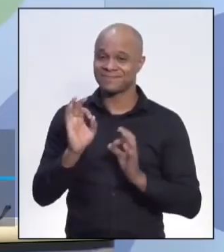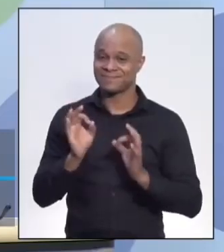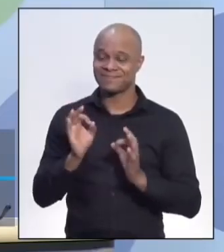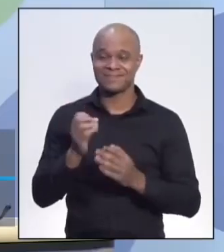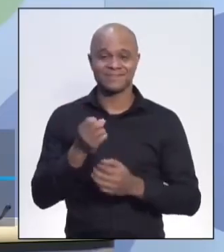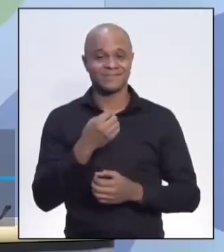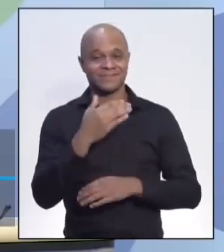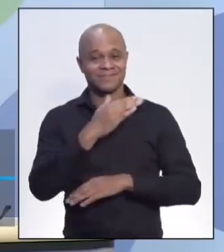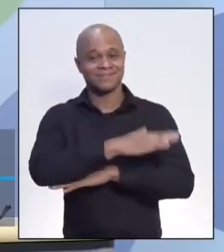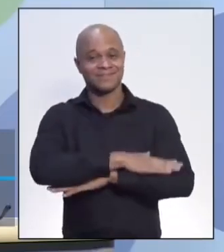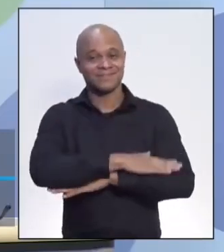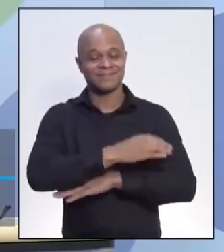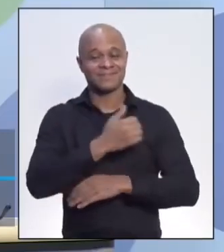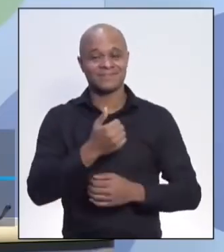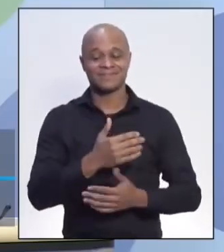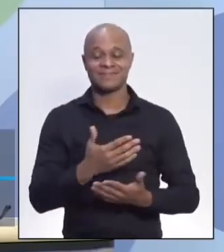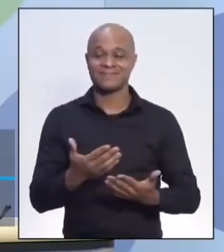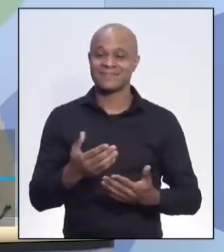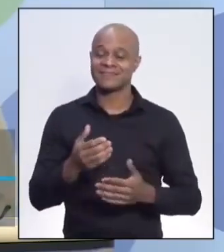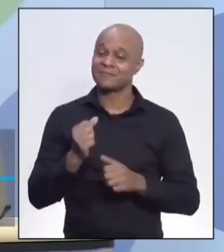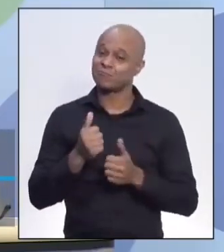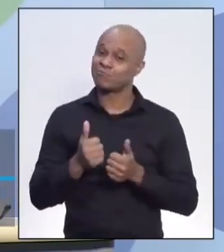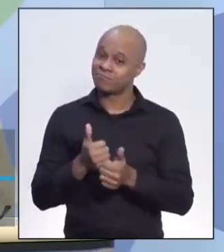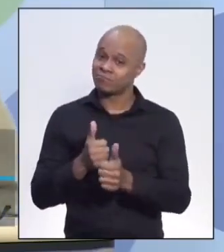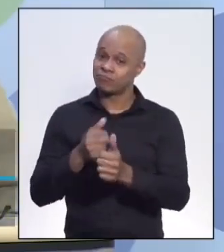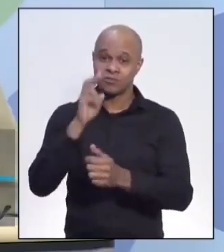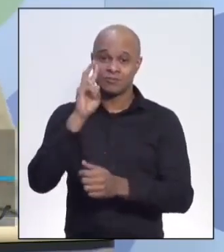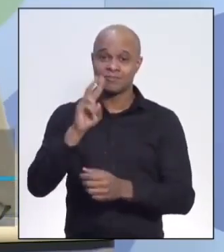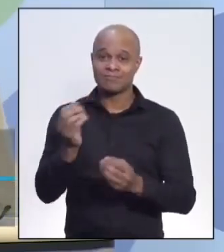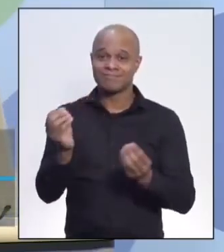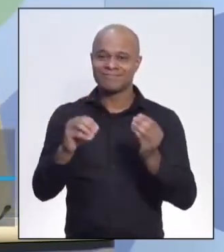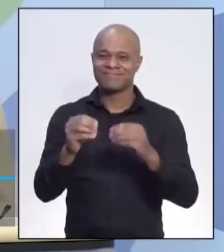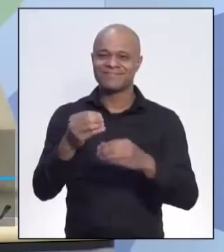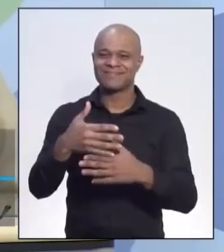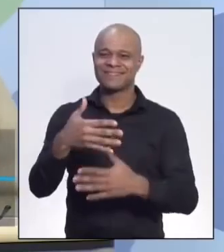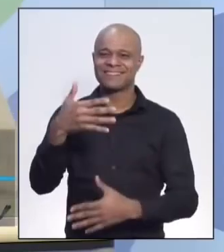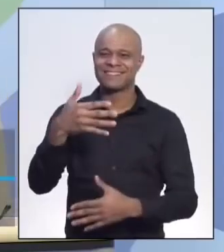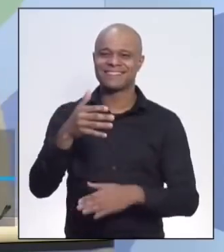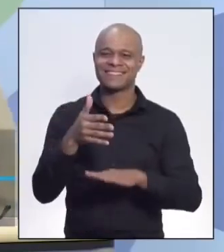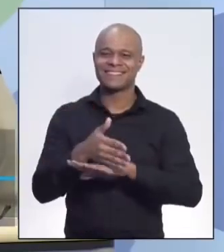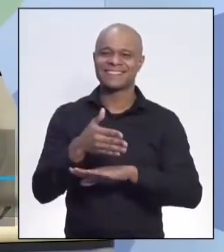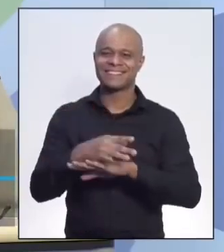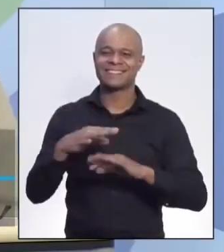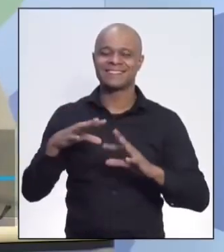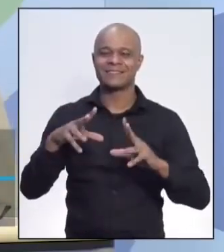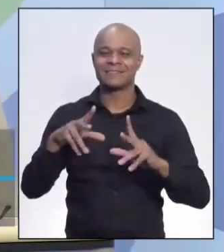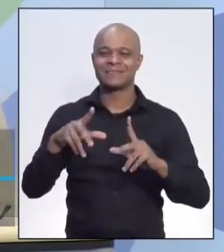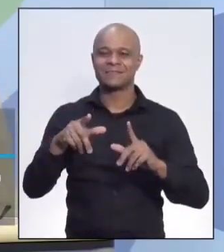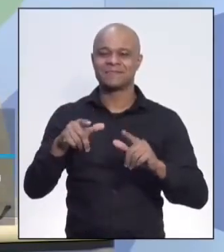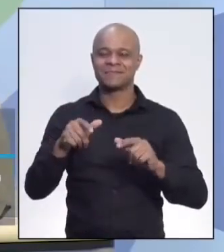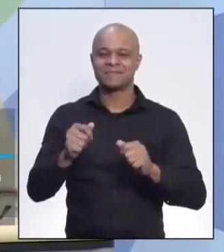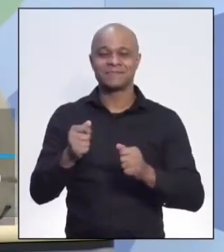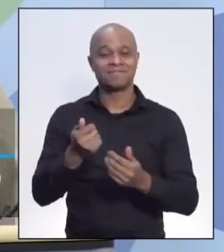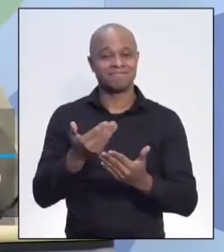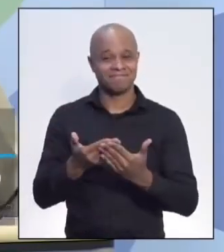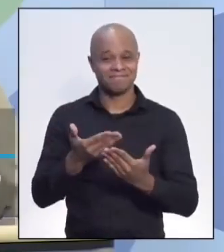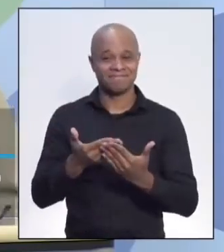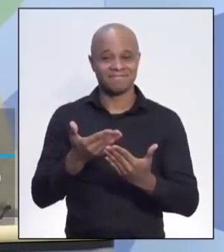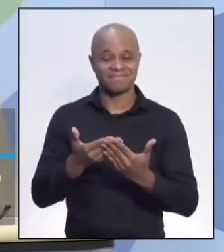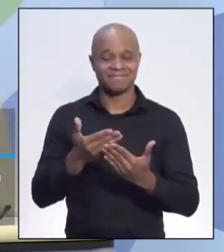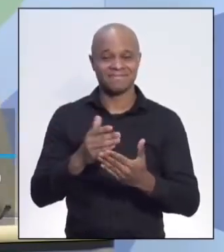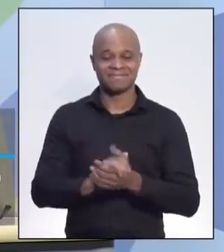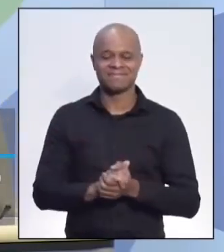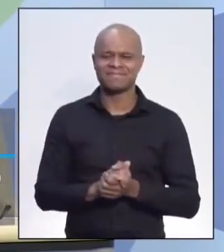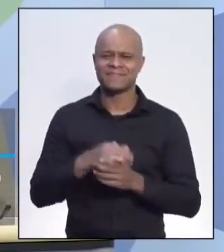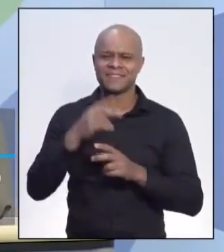Paulo. Eu sou o professor Osmar e vou acompanhar o chat aqui, a participação, a interação de vocês durante a aula, filtrar